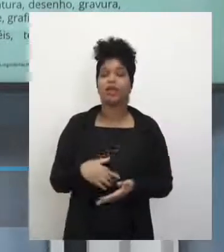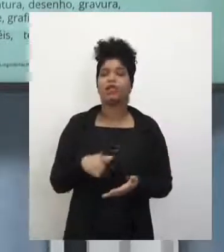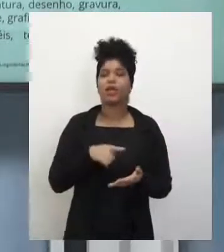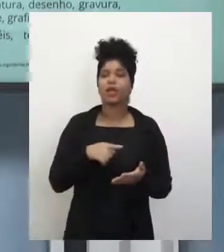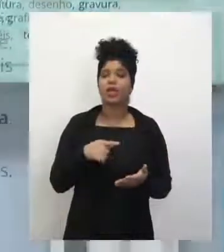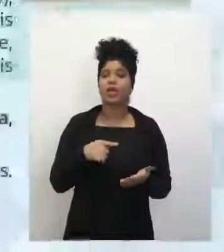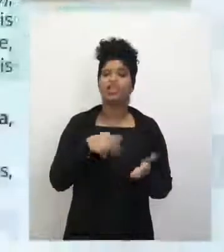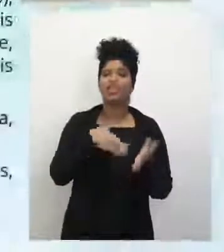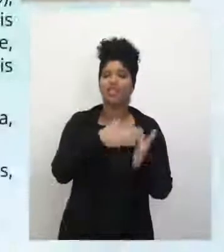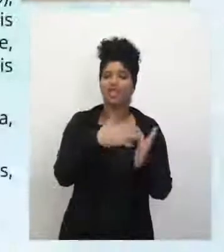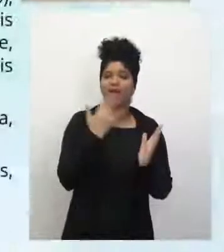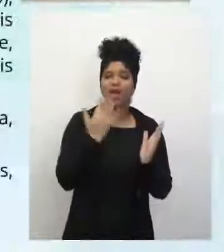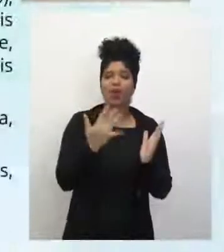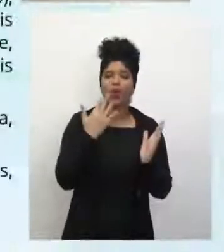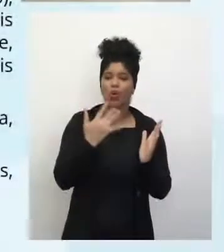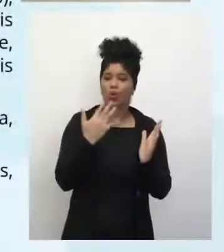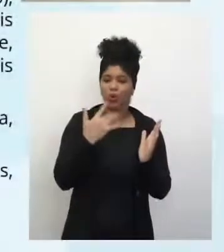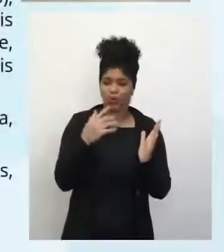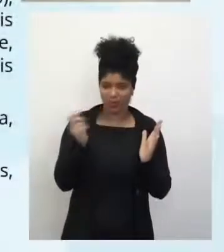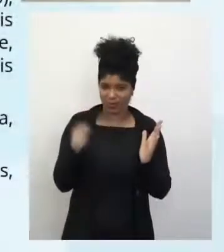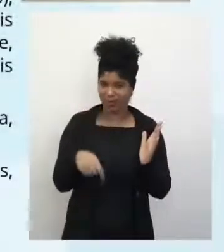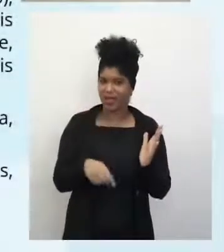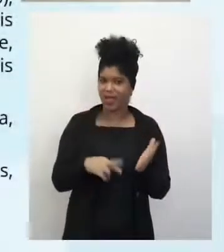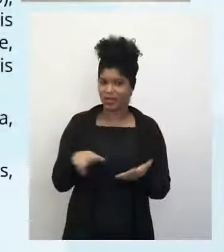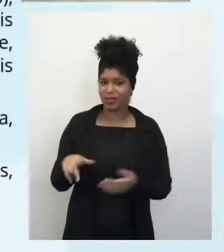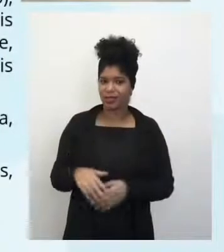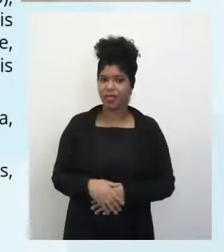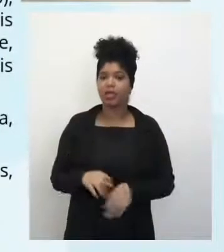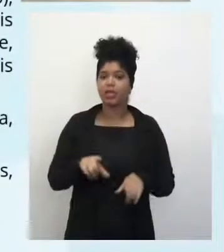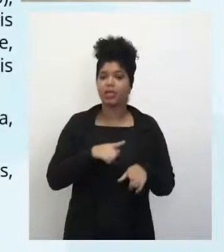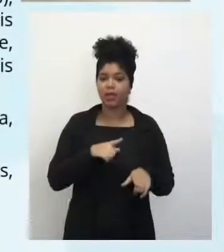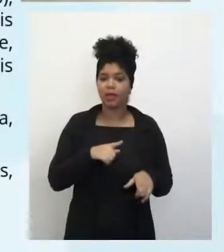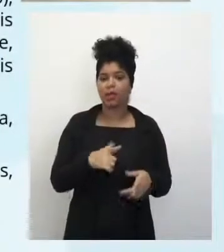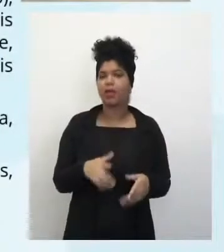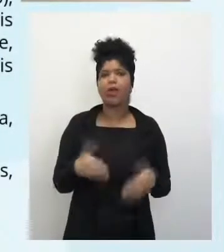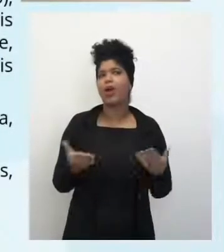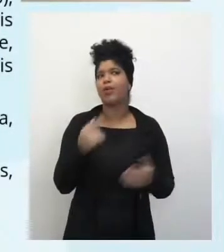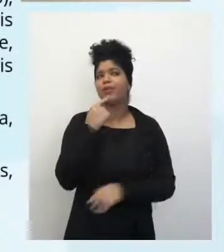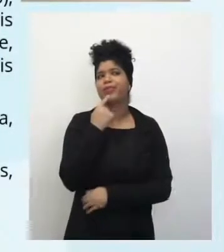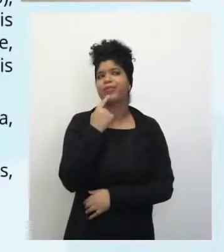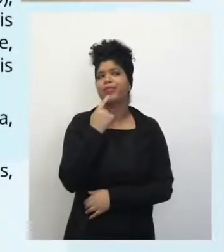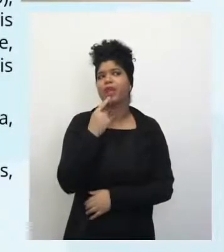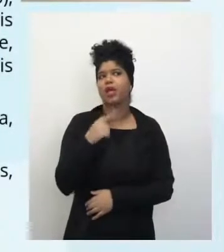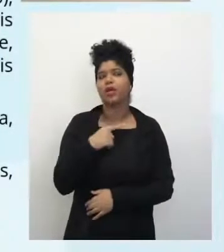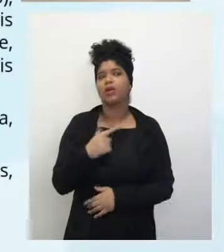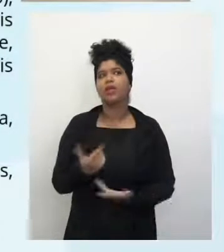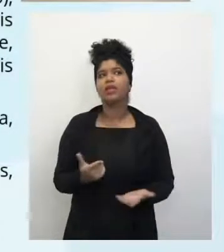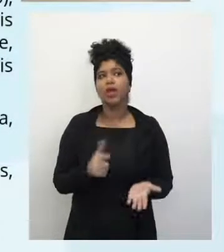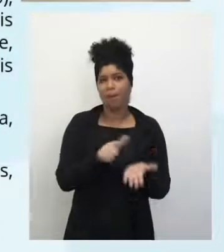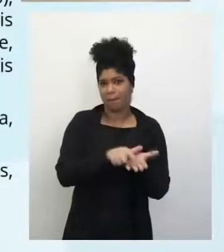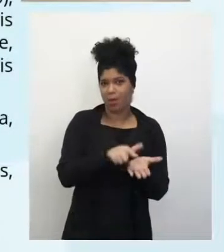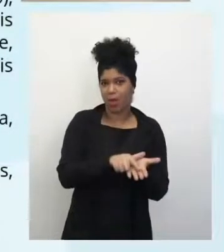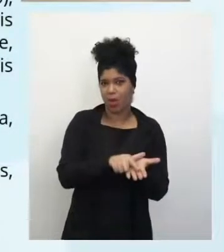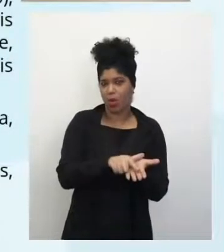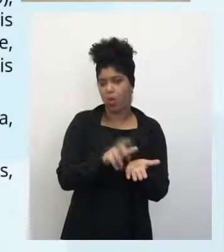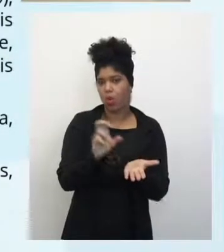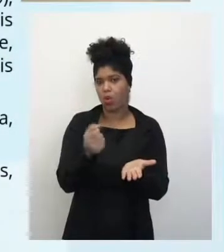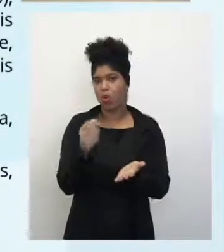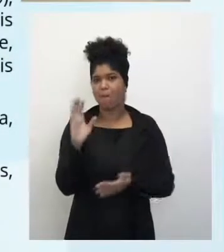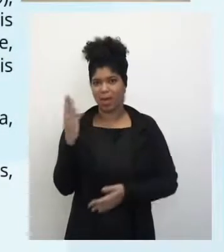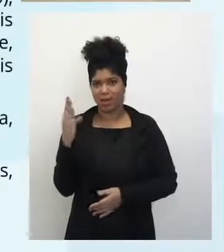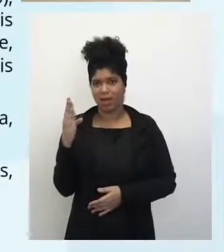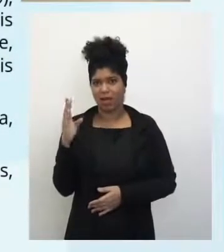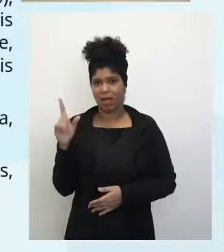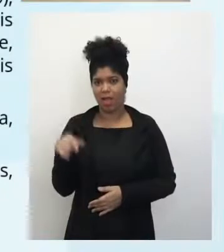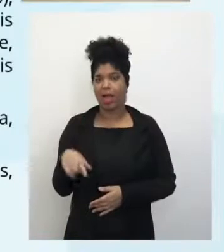tintas que eu vou usar, eu tenho, né, o suporte mesmo. Eu vou usar o quê para fazer minha obra? Ah, eu vou fazer uma escultura em madeira.